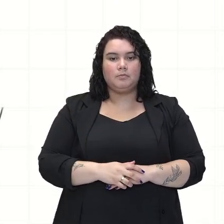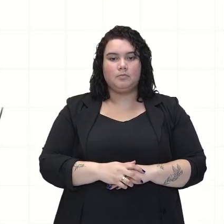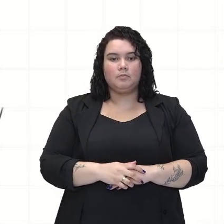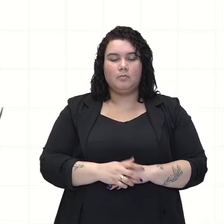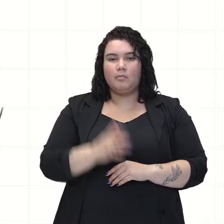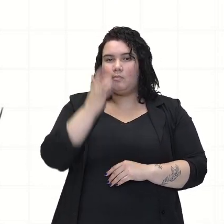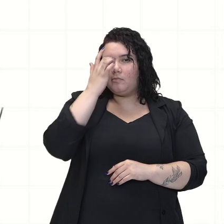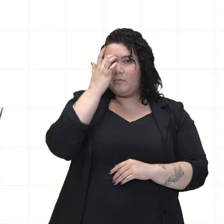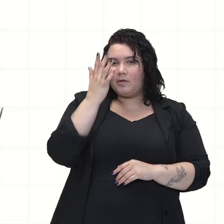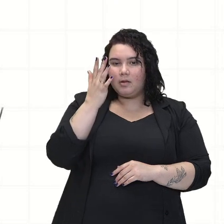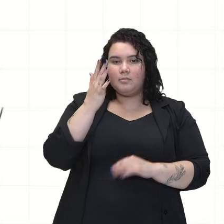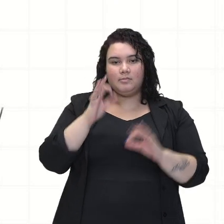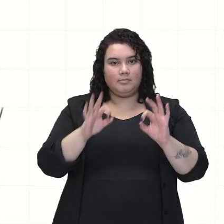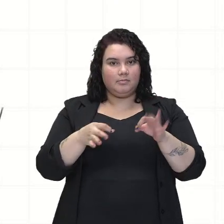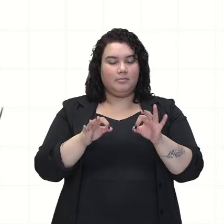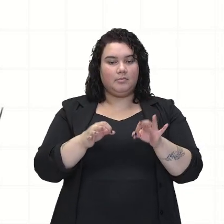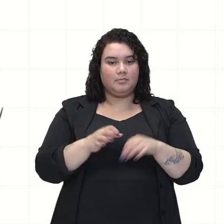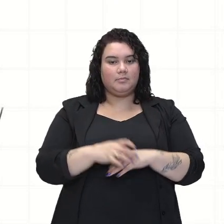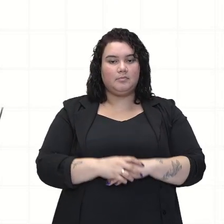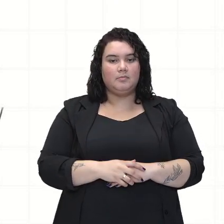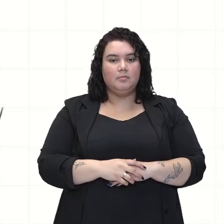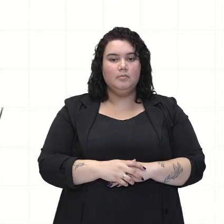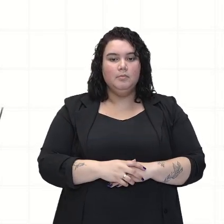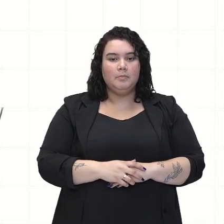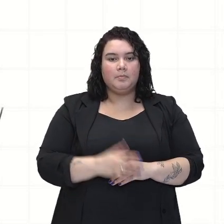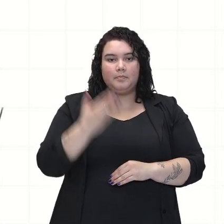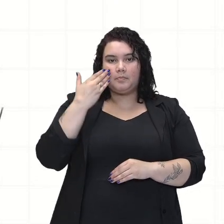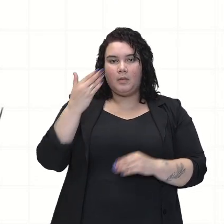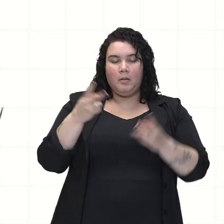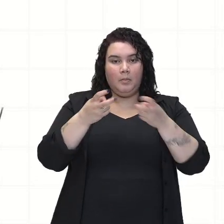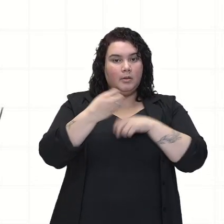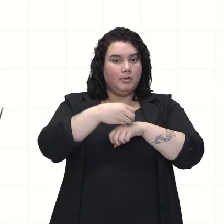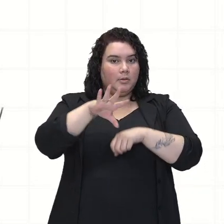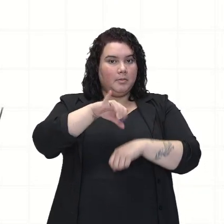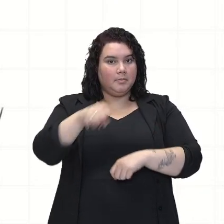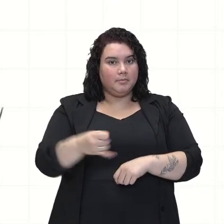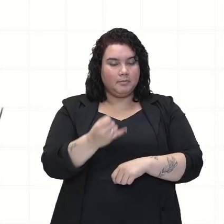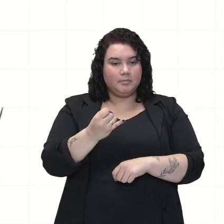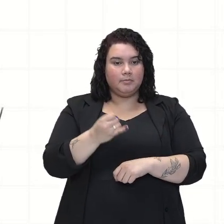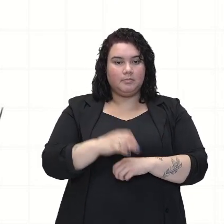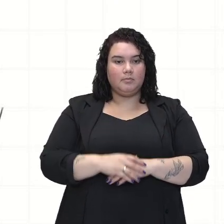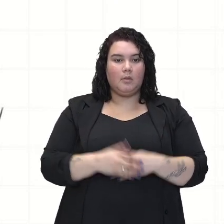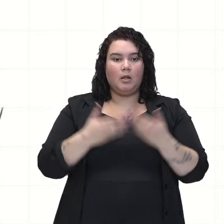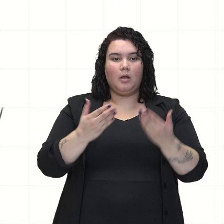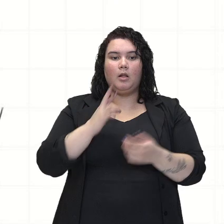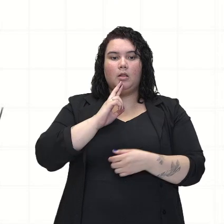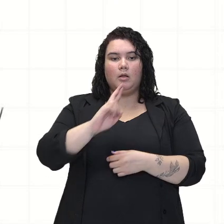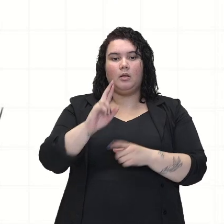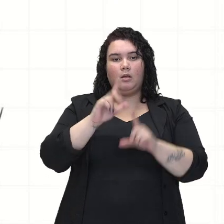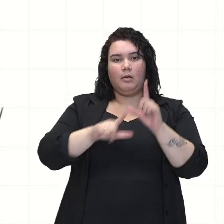Fácil, né? Ó, pegamos essa dica aqui. Então, letra A.